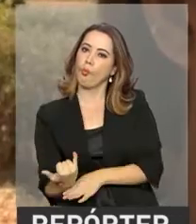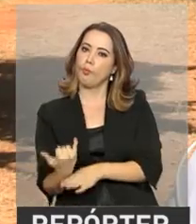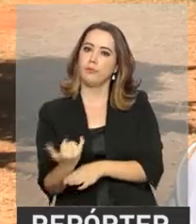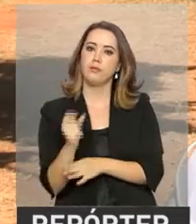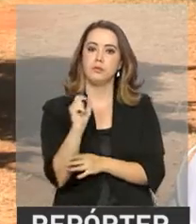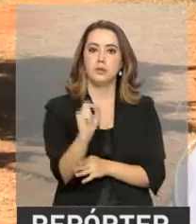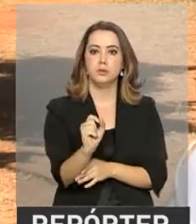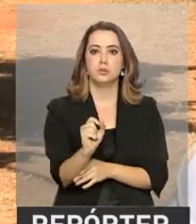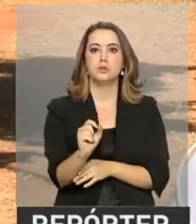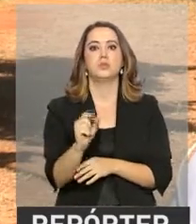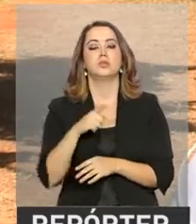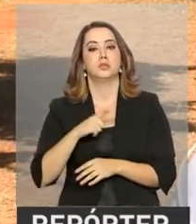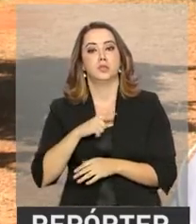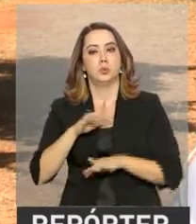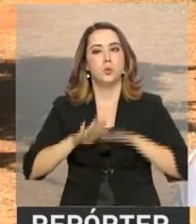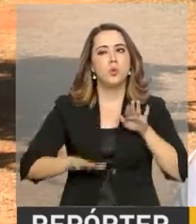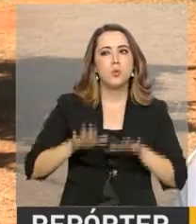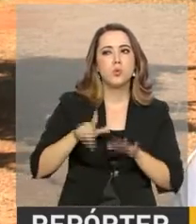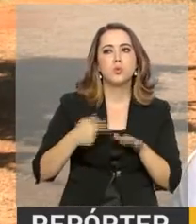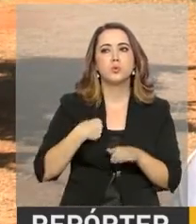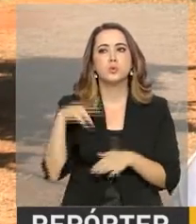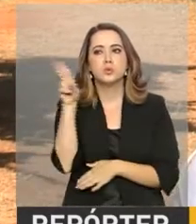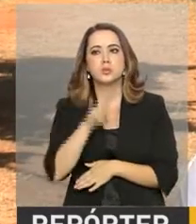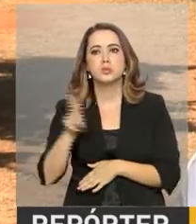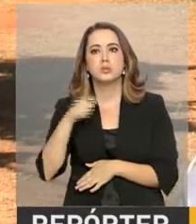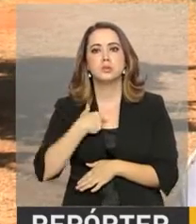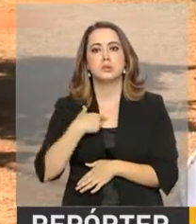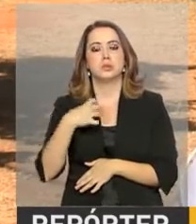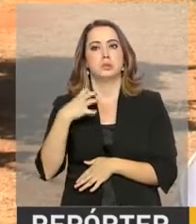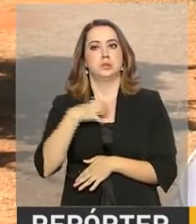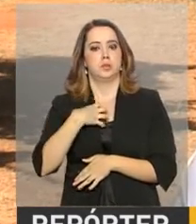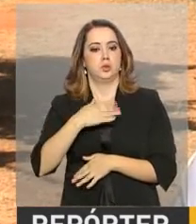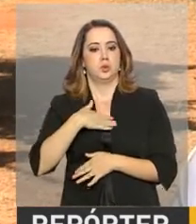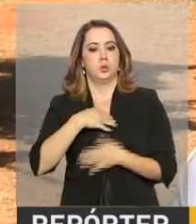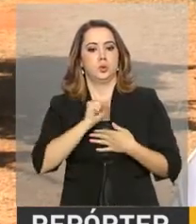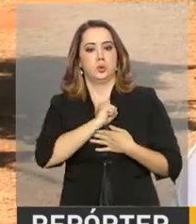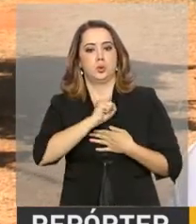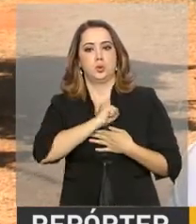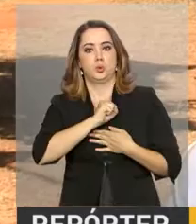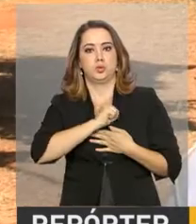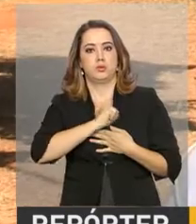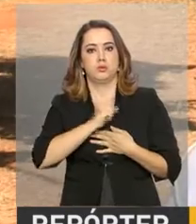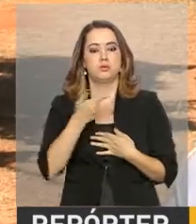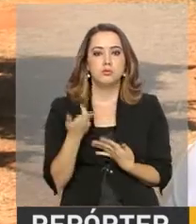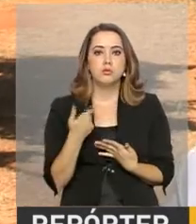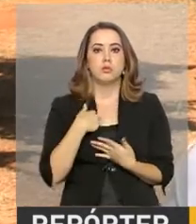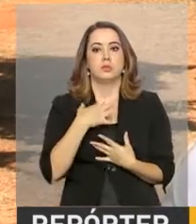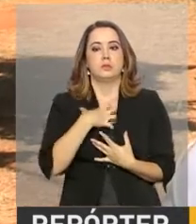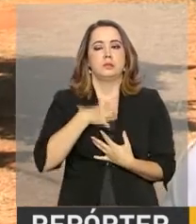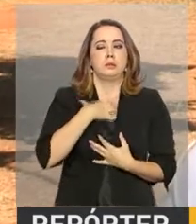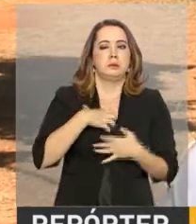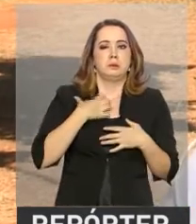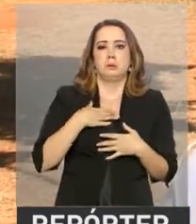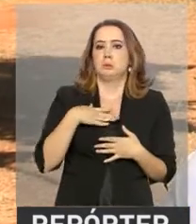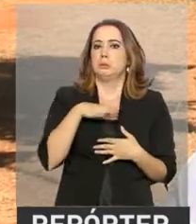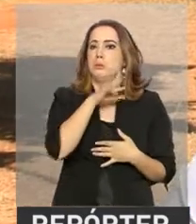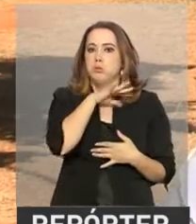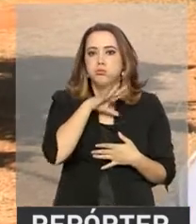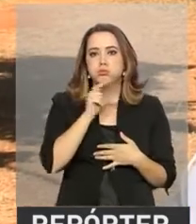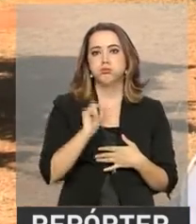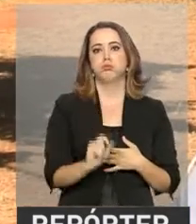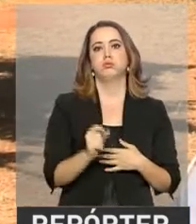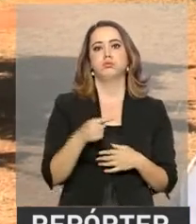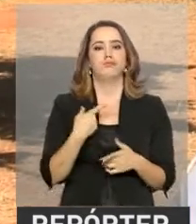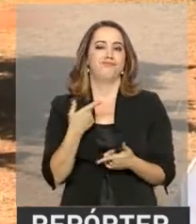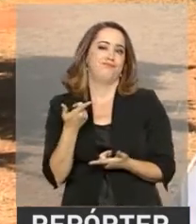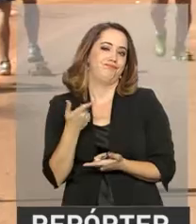de alguns que eu utilizei eu senti que o meu batimento cardíaco acelerado demais e era mal estar que não era necessário sabe eu achei que